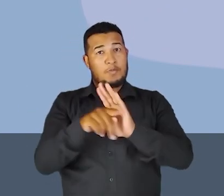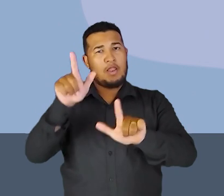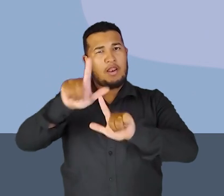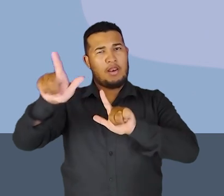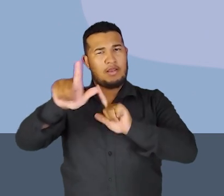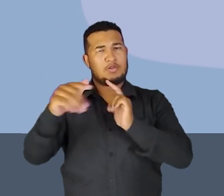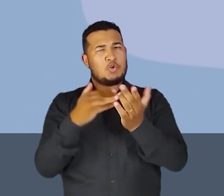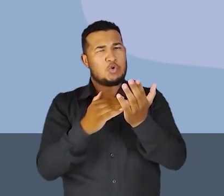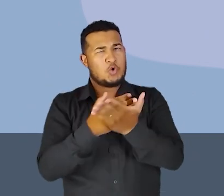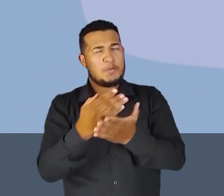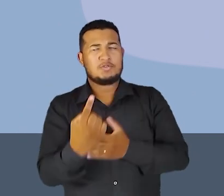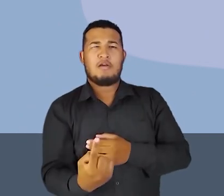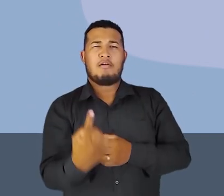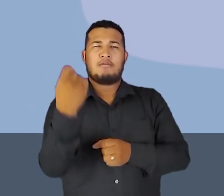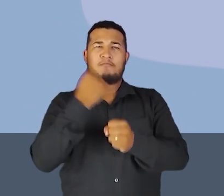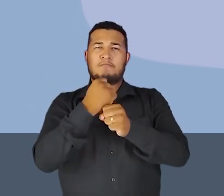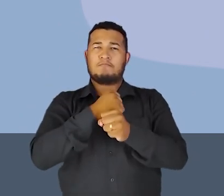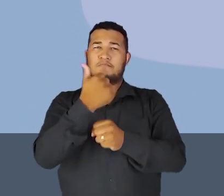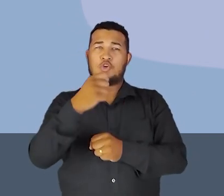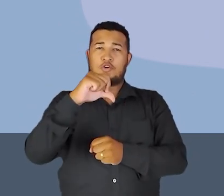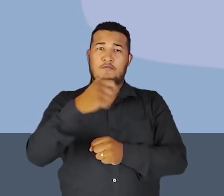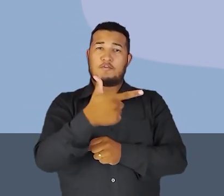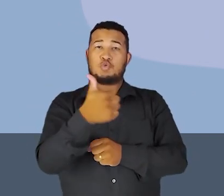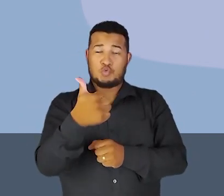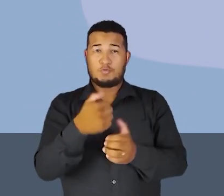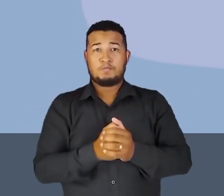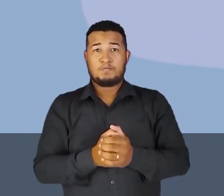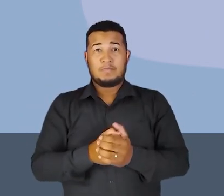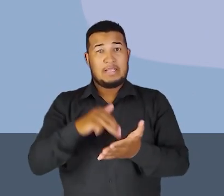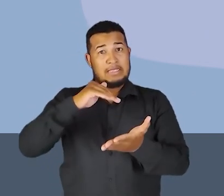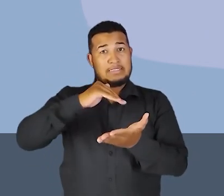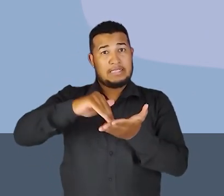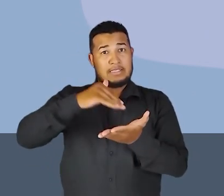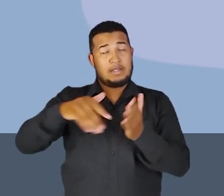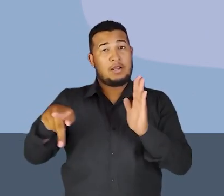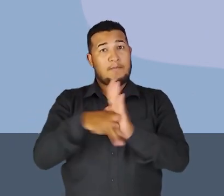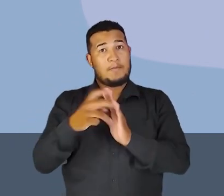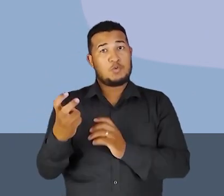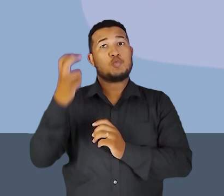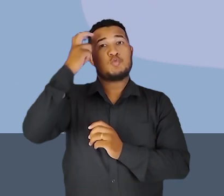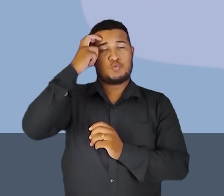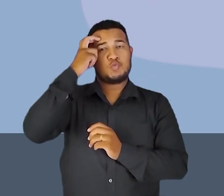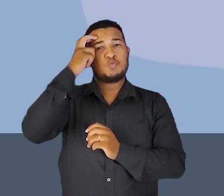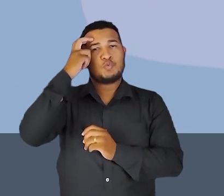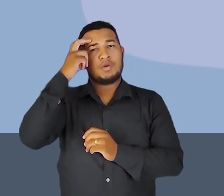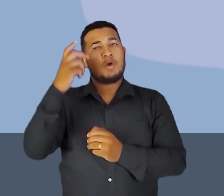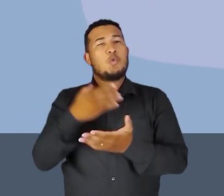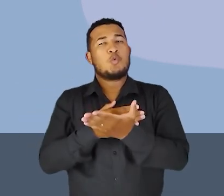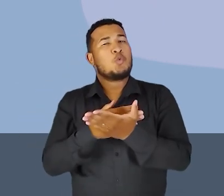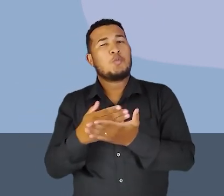desde 1921, a Secretaria de Estado da Cultura, que funciona desde